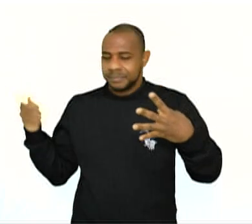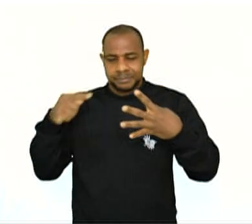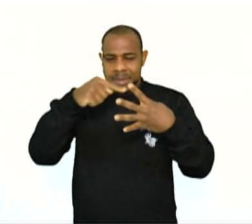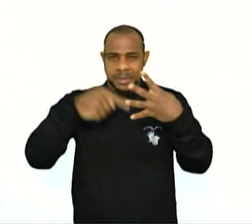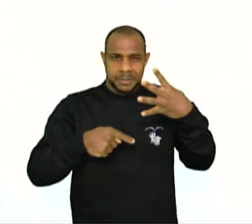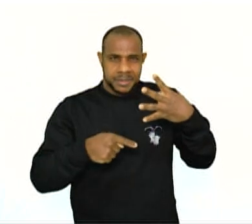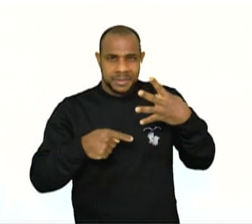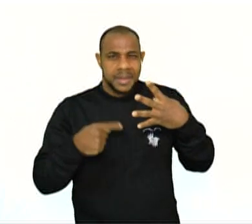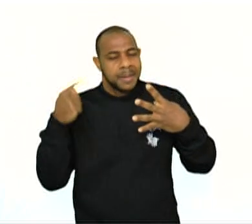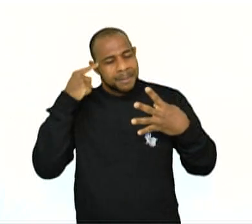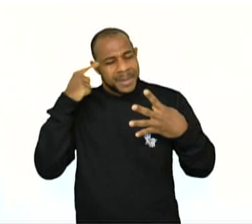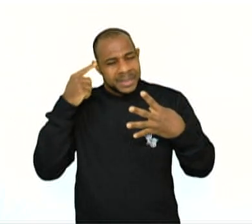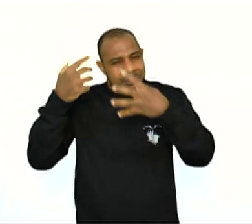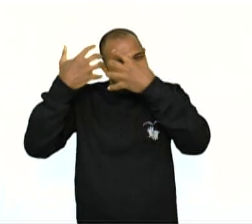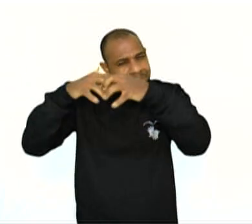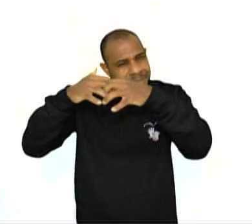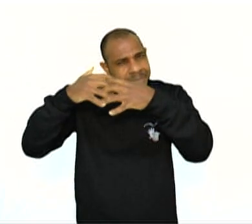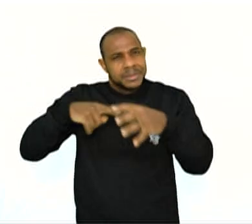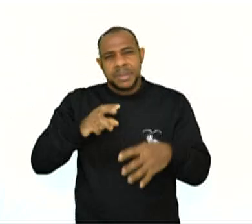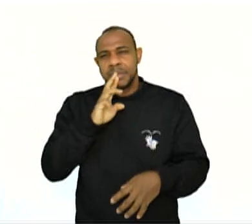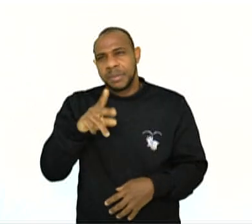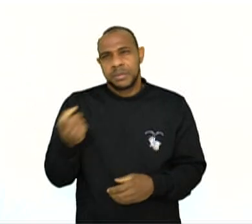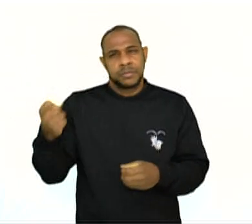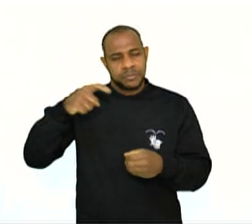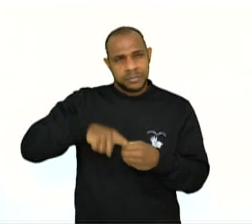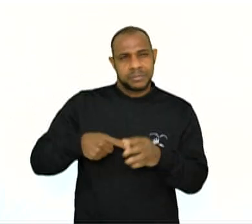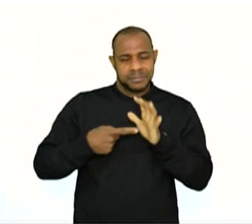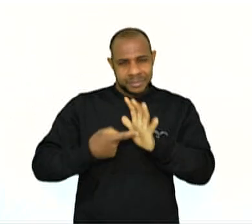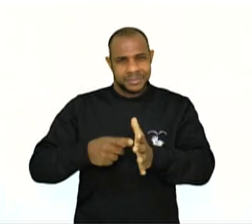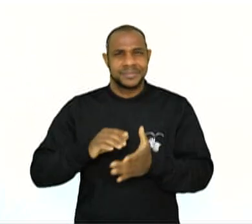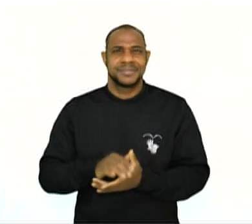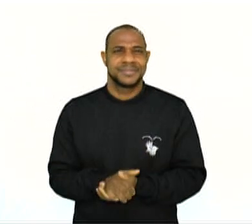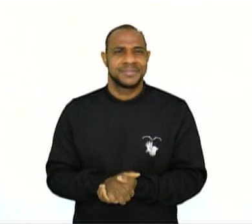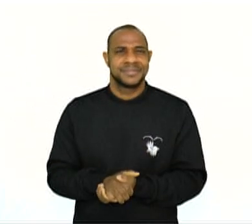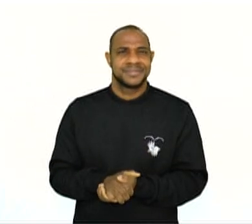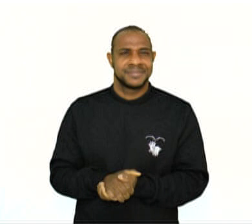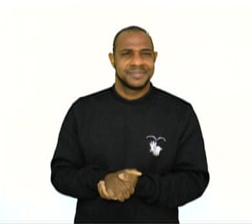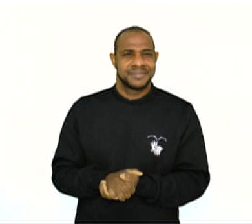D, Juscelino Kubitschek. Logo retornamos com a correção.